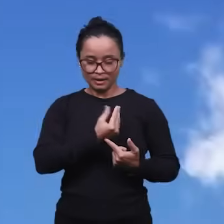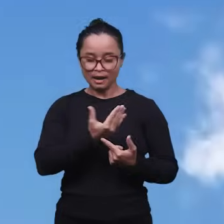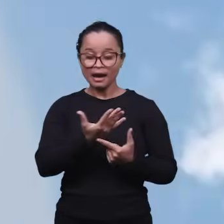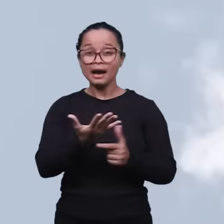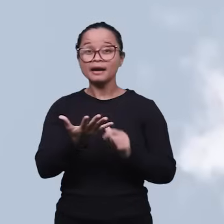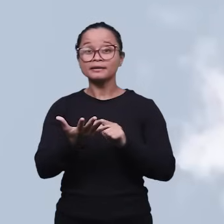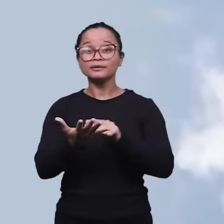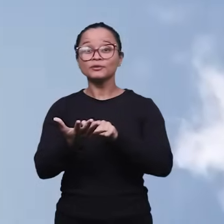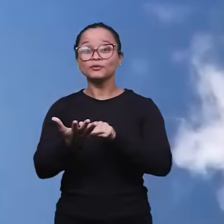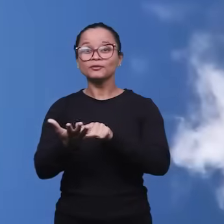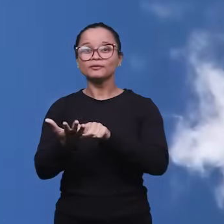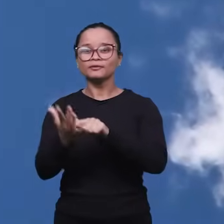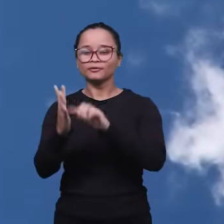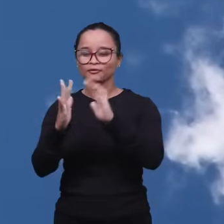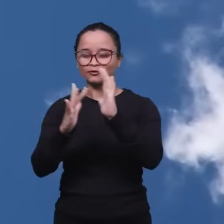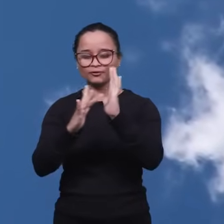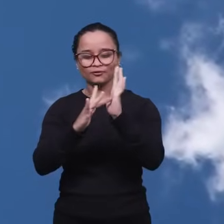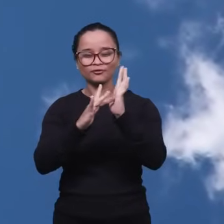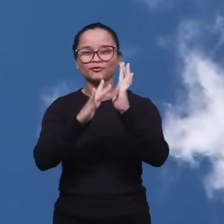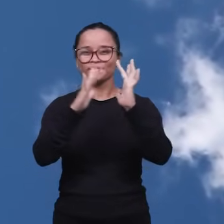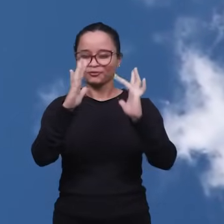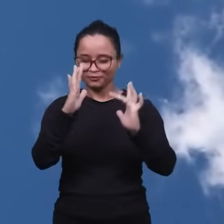mim. Jesus.